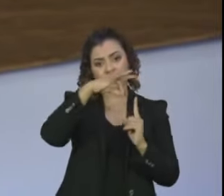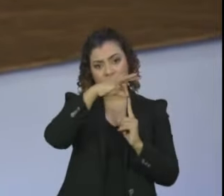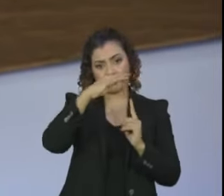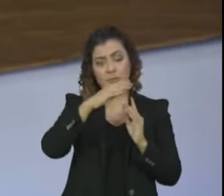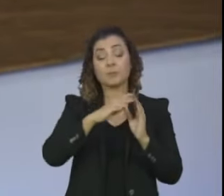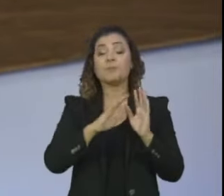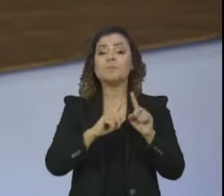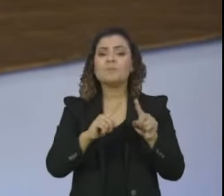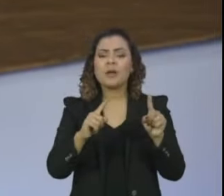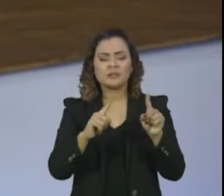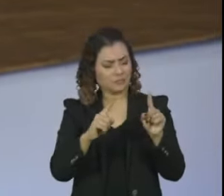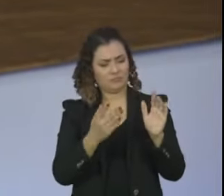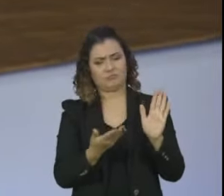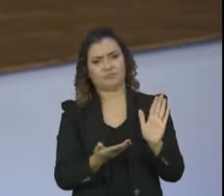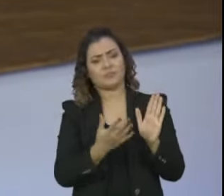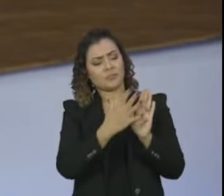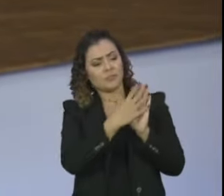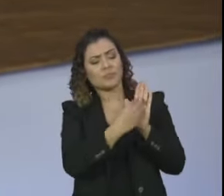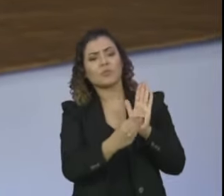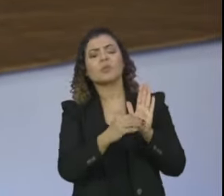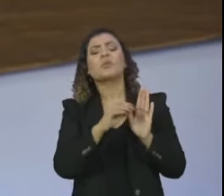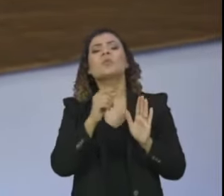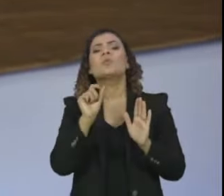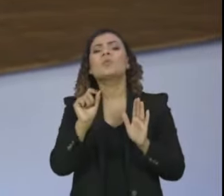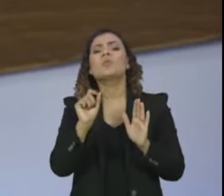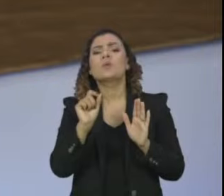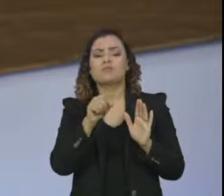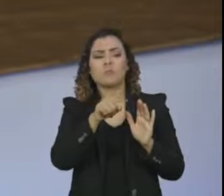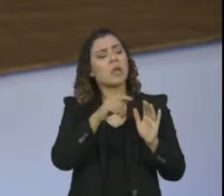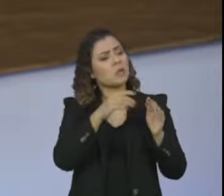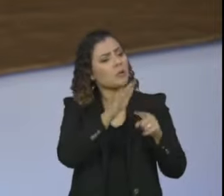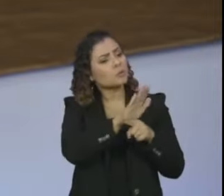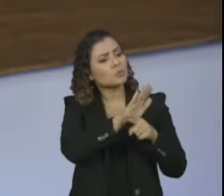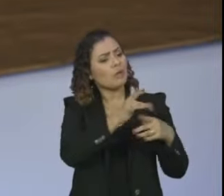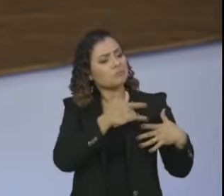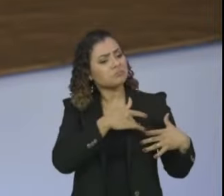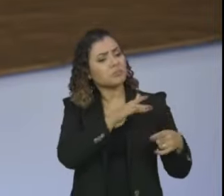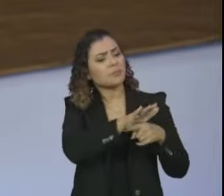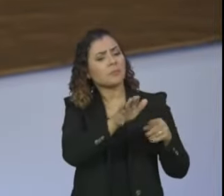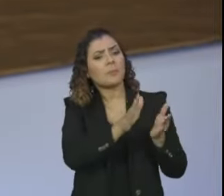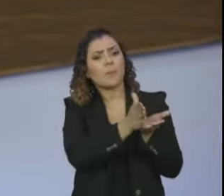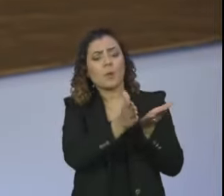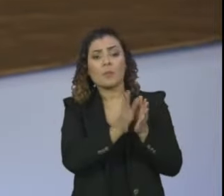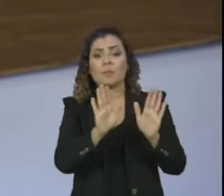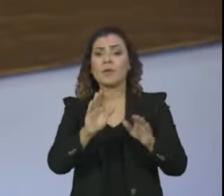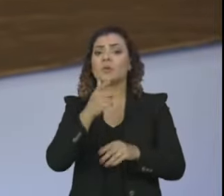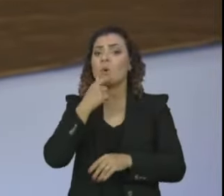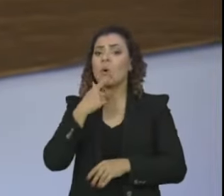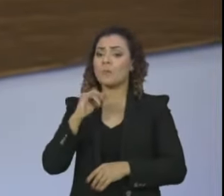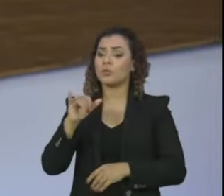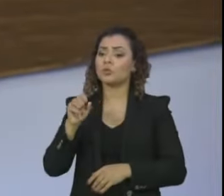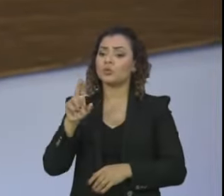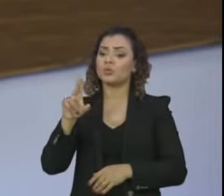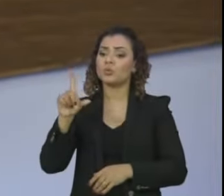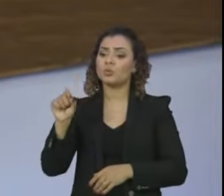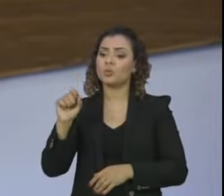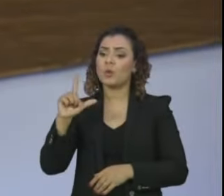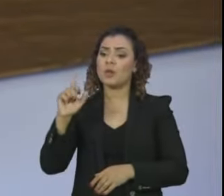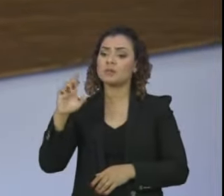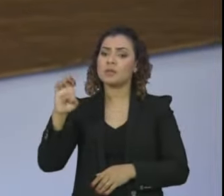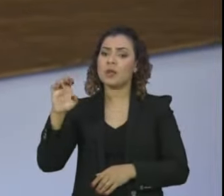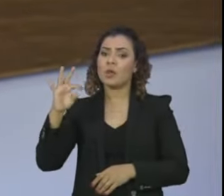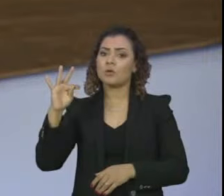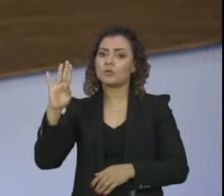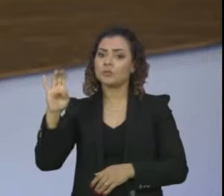qual é o exemplo que o Padre Júlio Lancellotti que é muito querido na periferia de São Paulo oferece